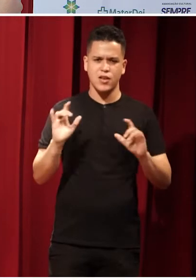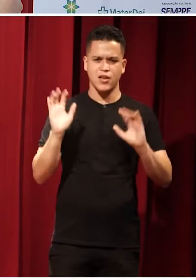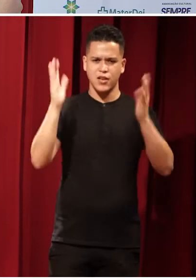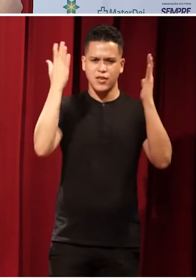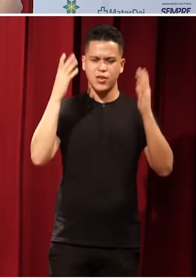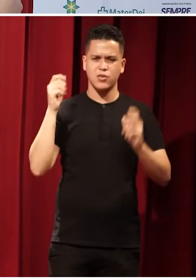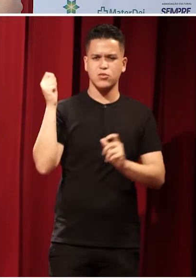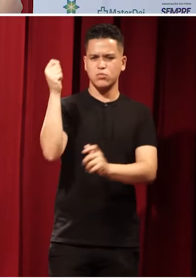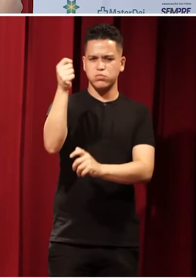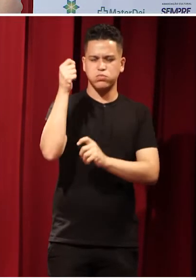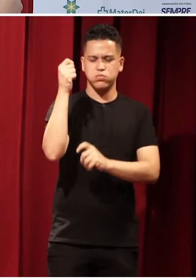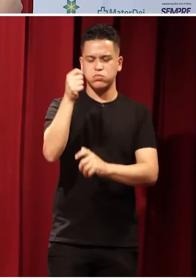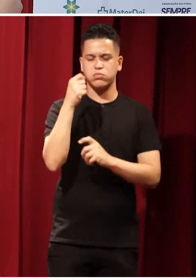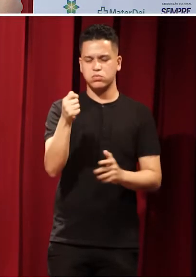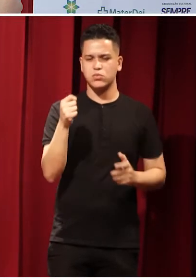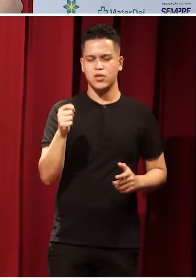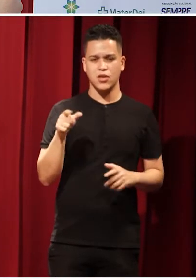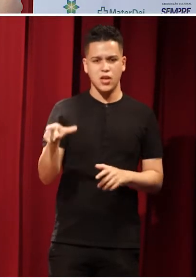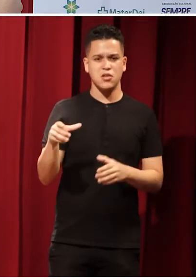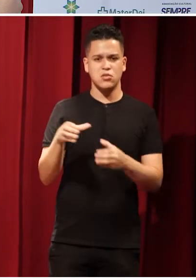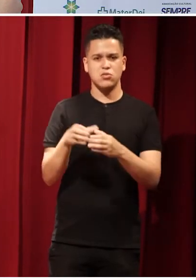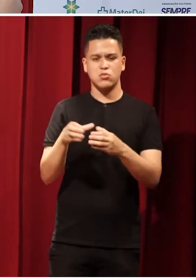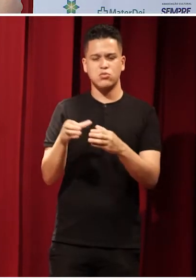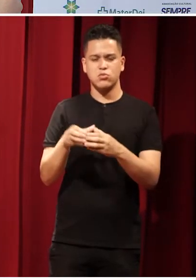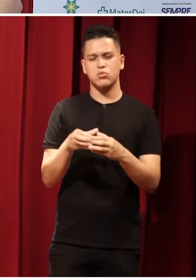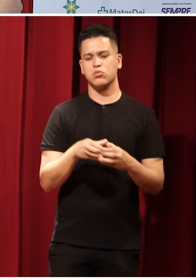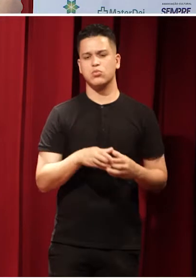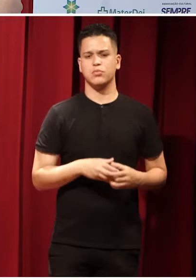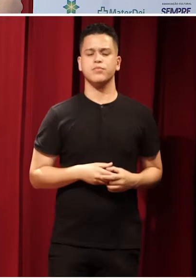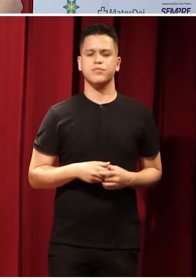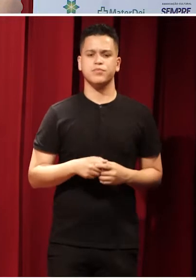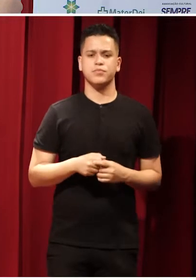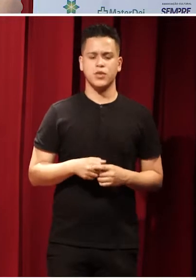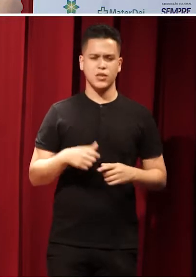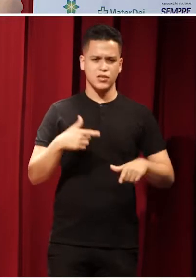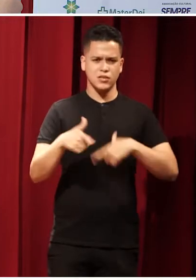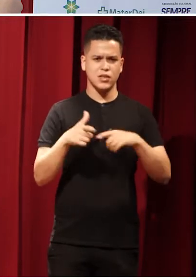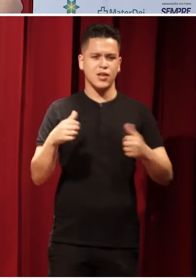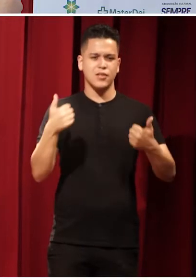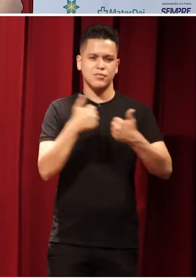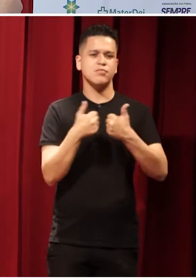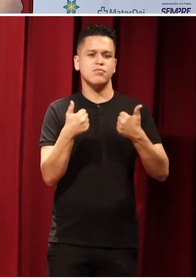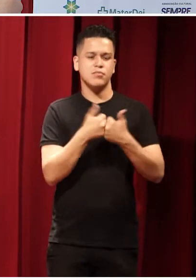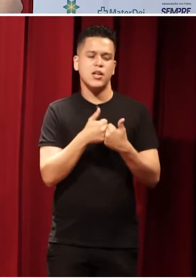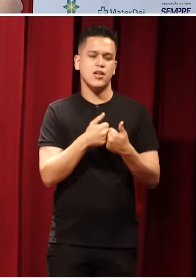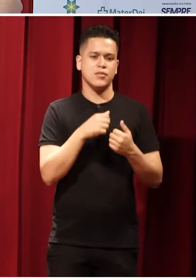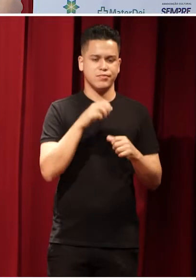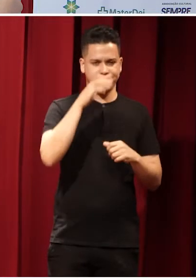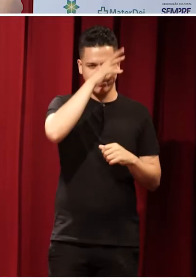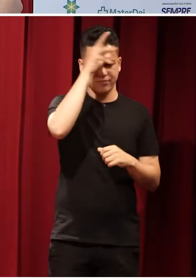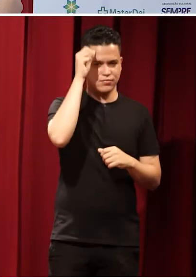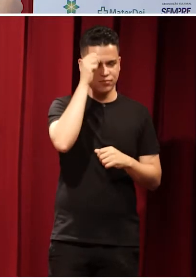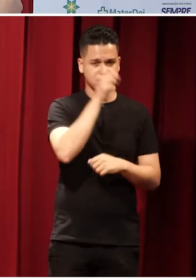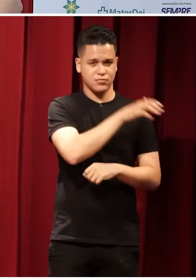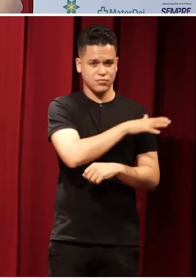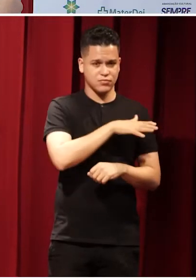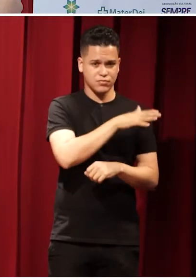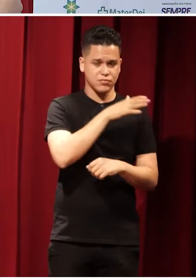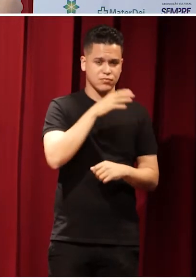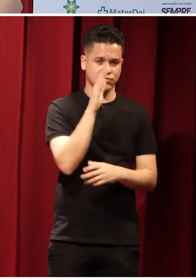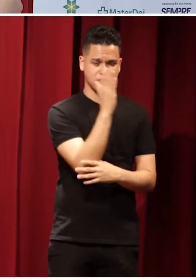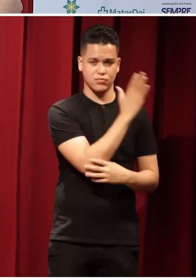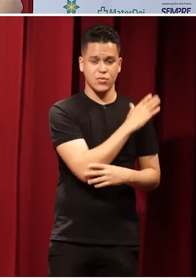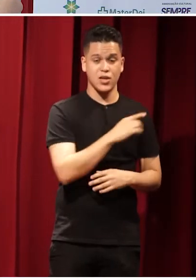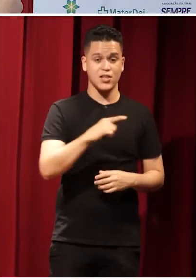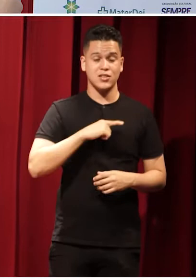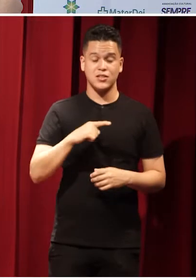que estão na Amazônia, as organizações de ativistas que trabalham na Amazônia, elas